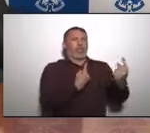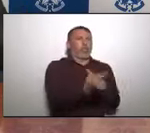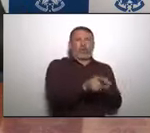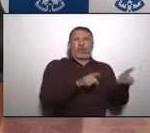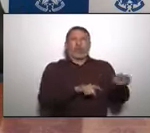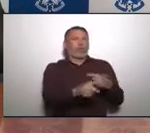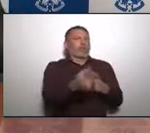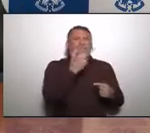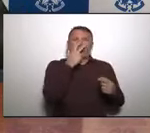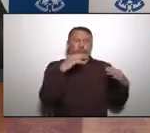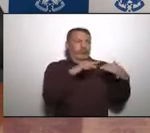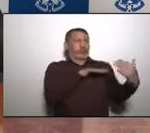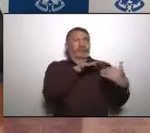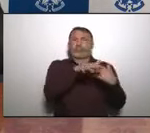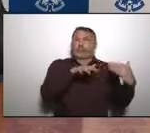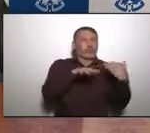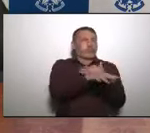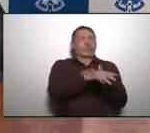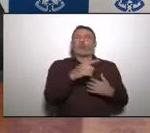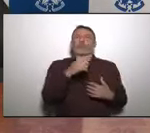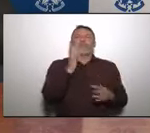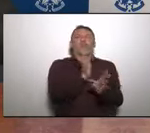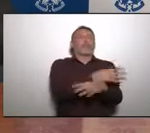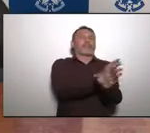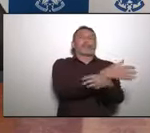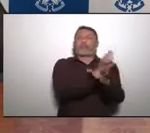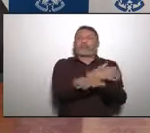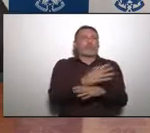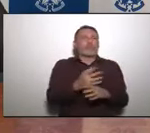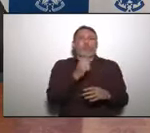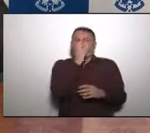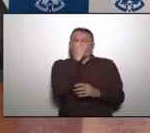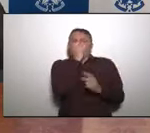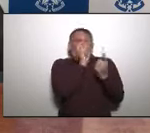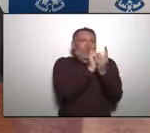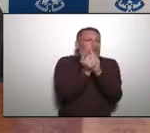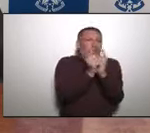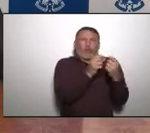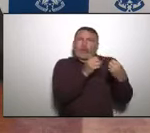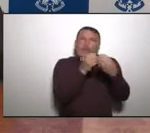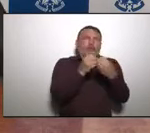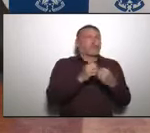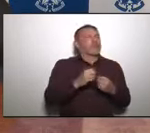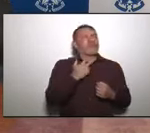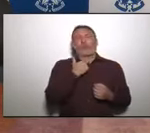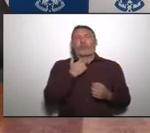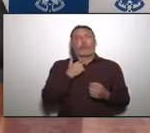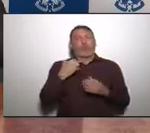da administração pública. Os donos do estabelecimento também têm que entrar firmemente nisso.